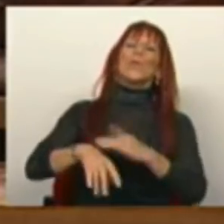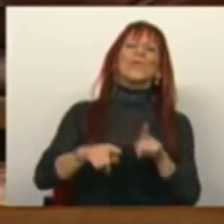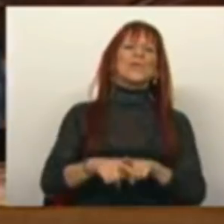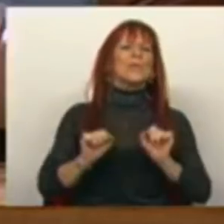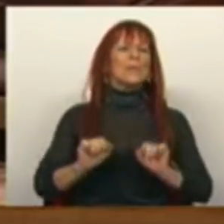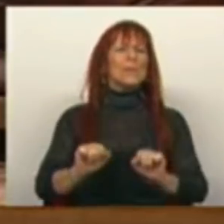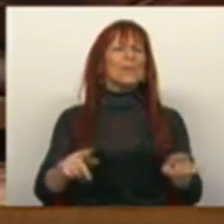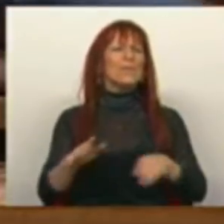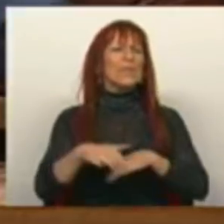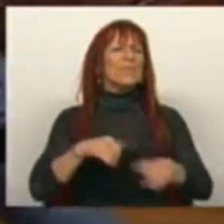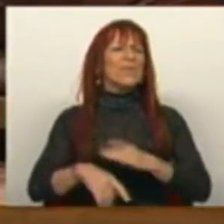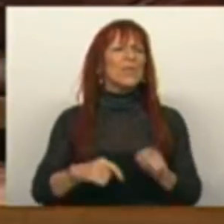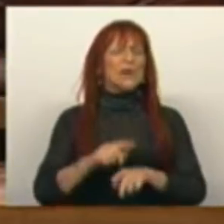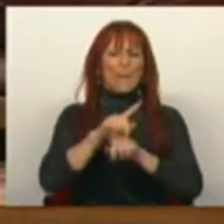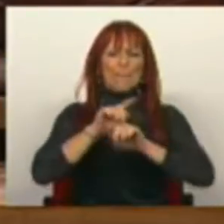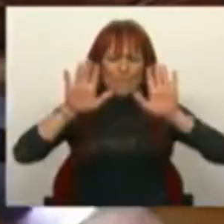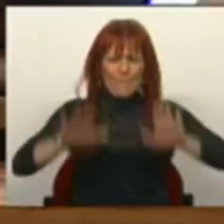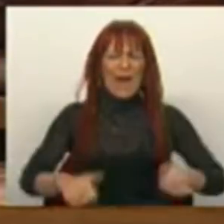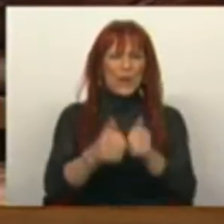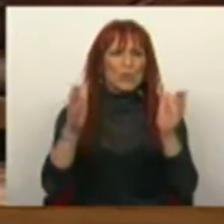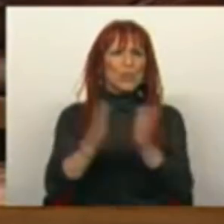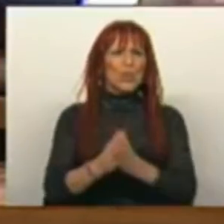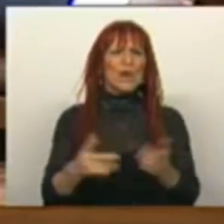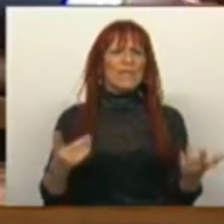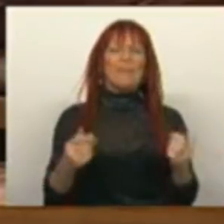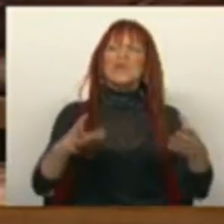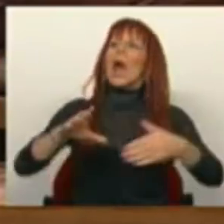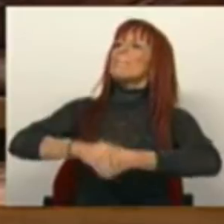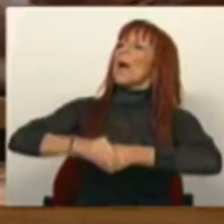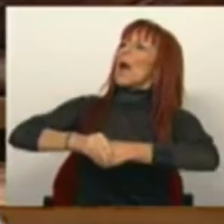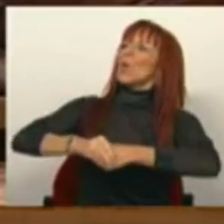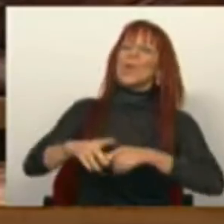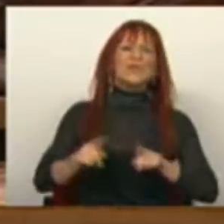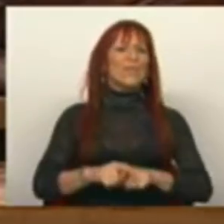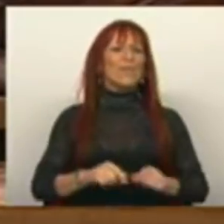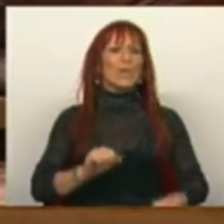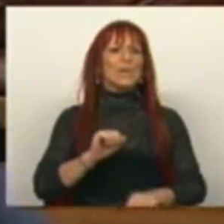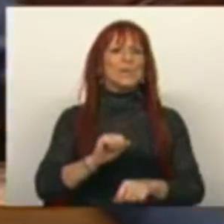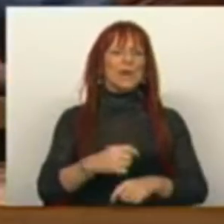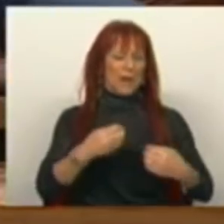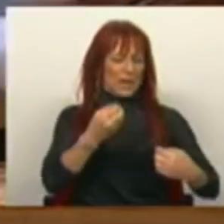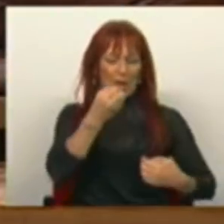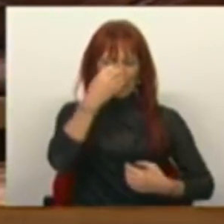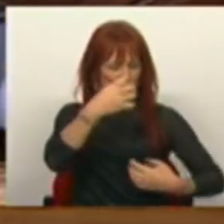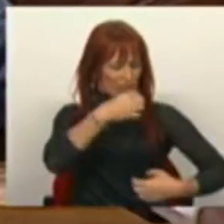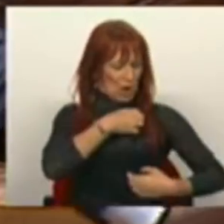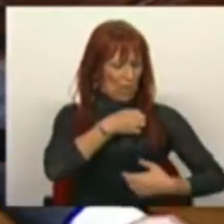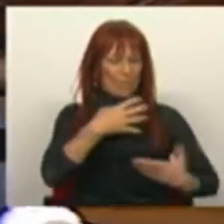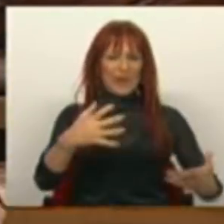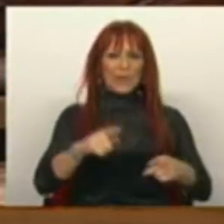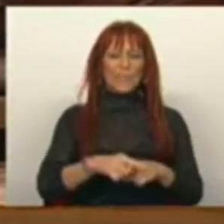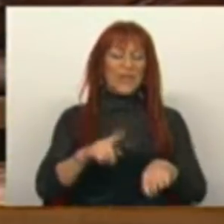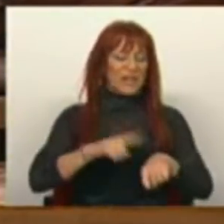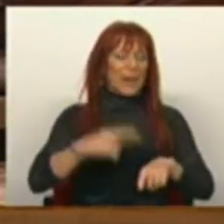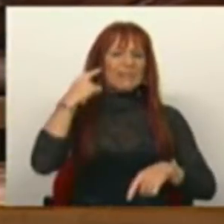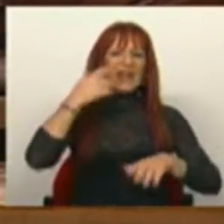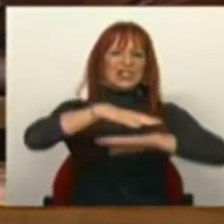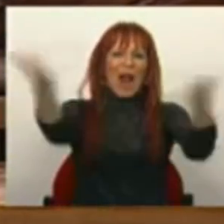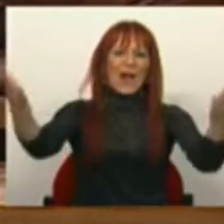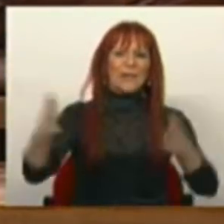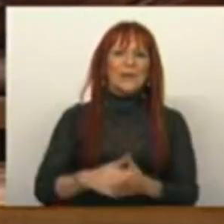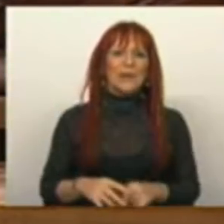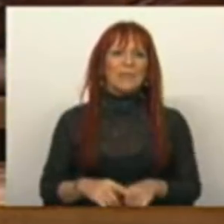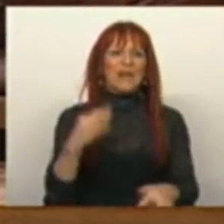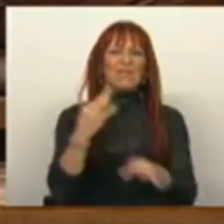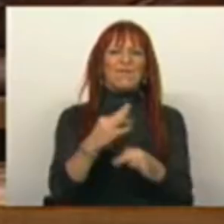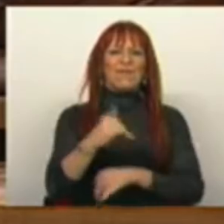on, vamos suspender tudo isto, vamos dar as mãos, vamos pôr os cravos ao peito. Obrigado, e vamos juntar-nos aqui tempo para celebrar o